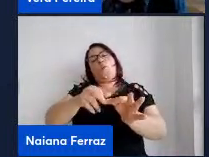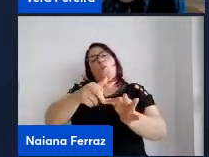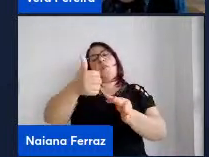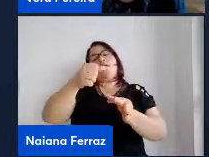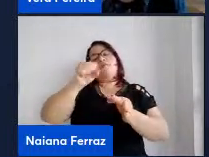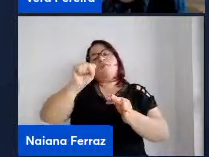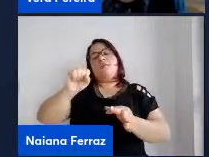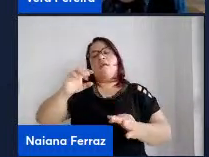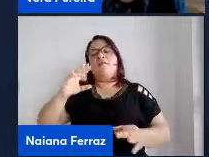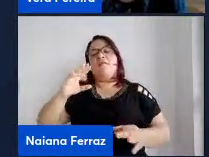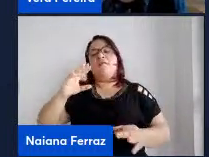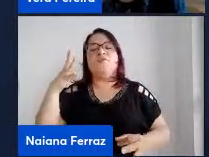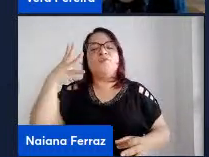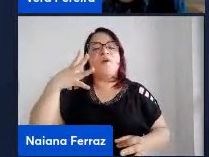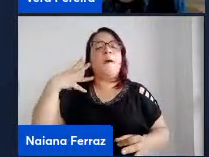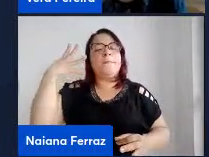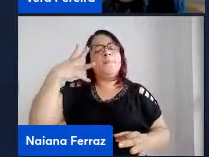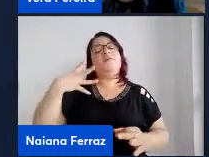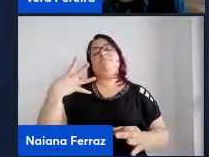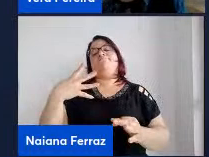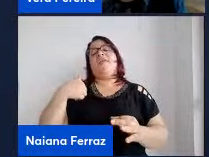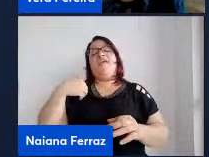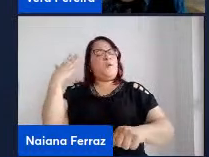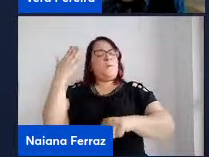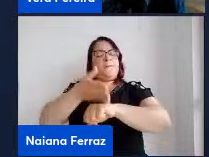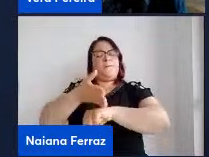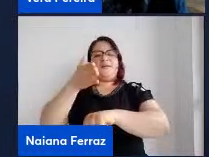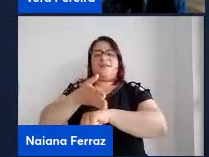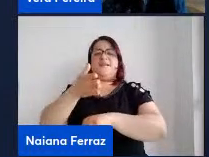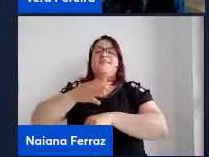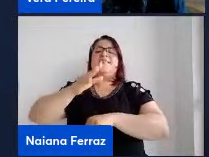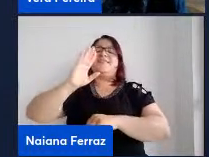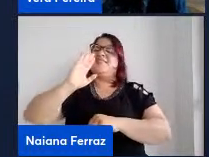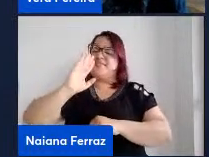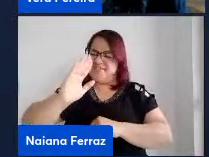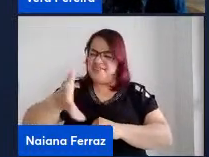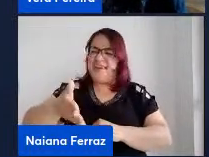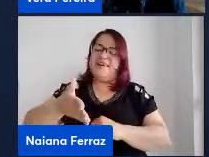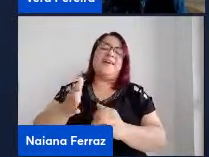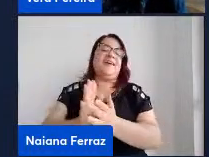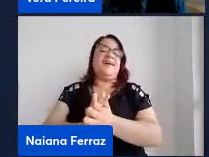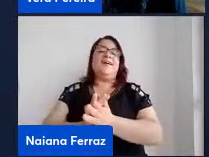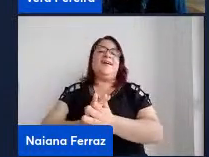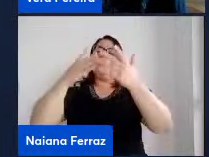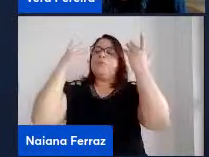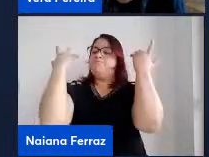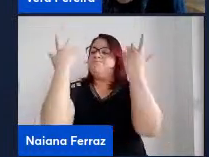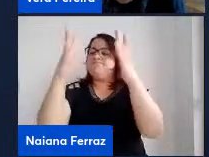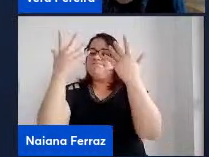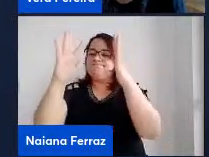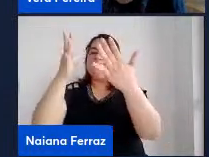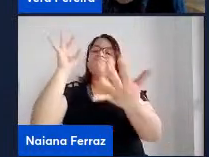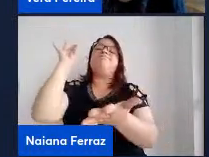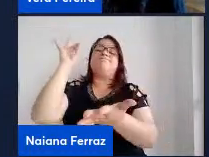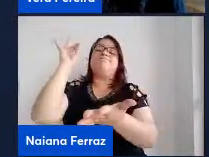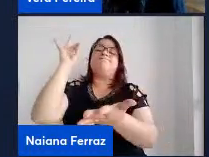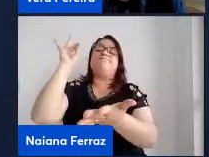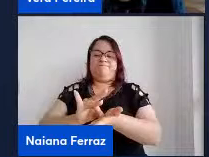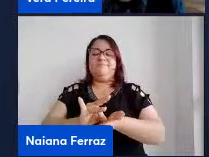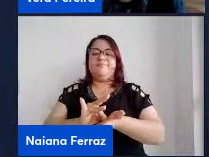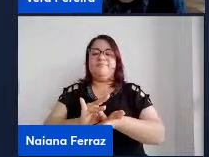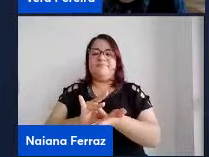de participar de vários deles e parabenizo realmente, não só